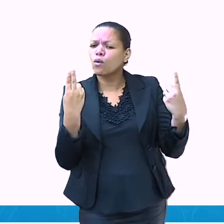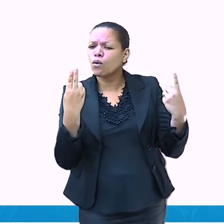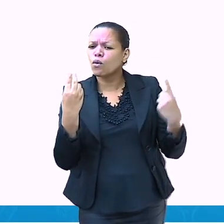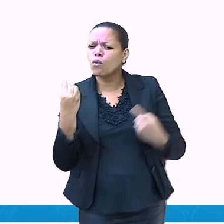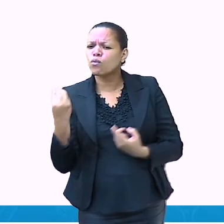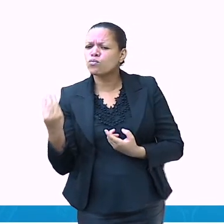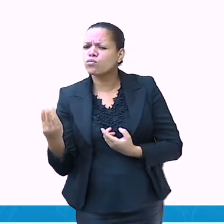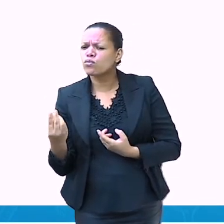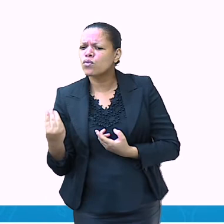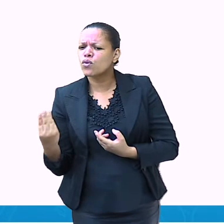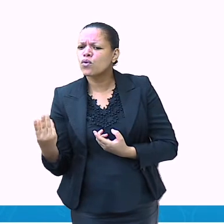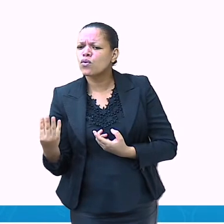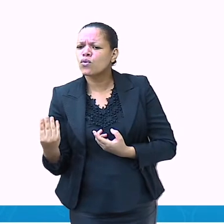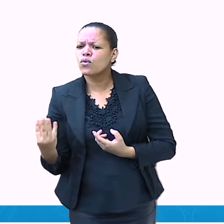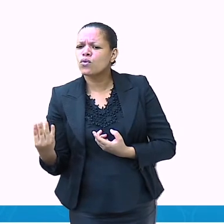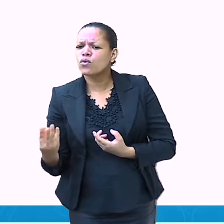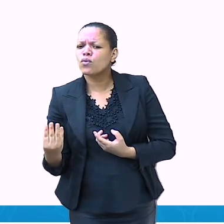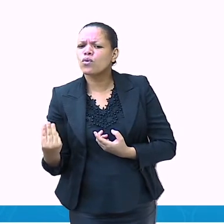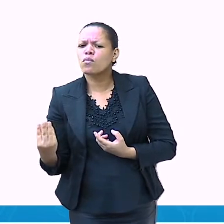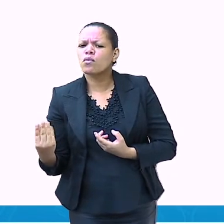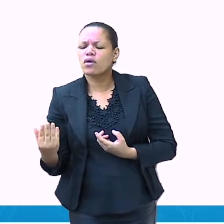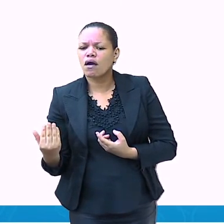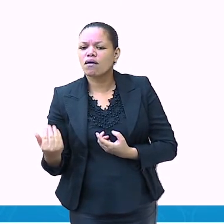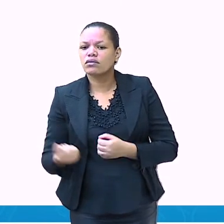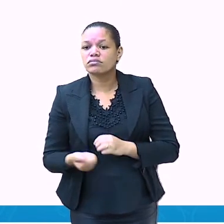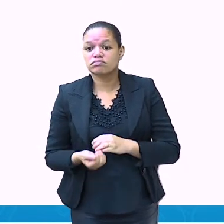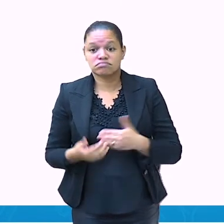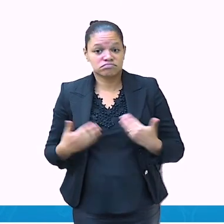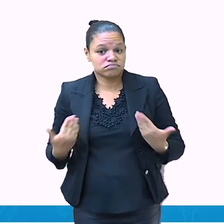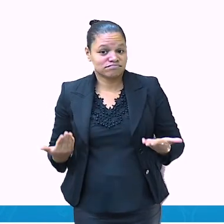É o I,